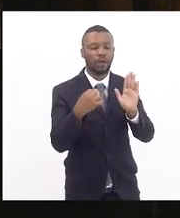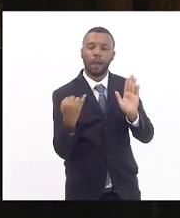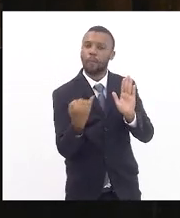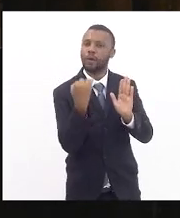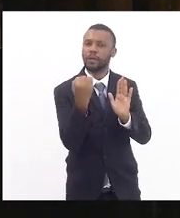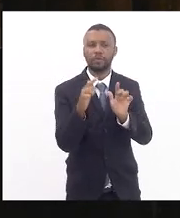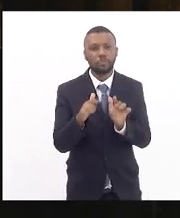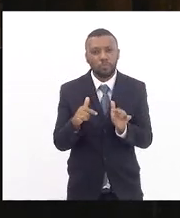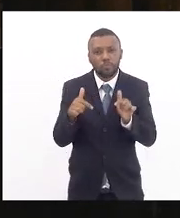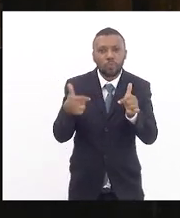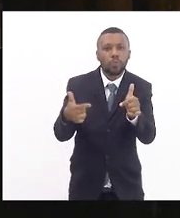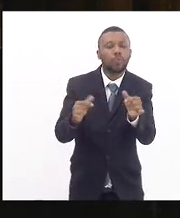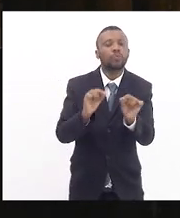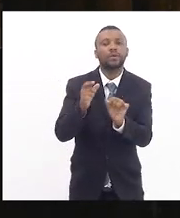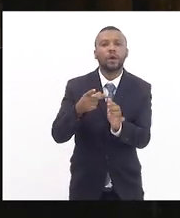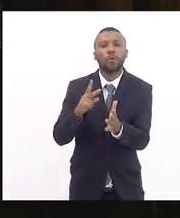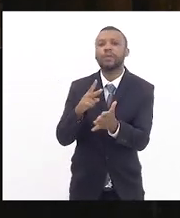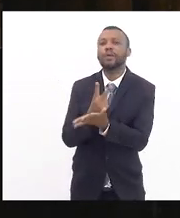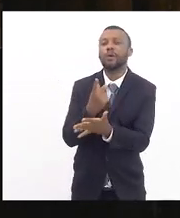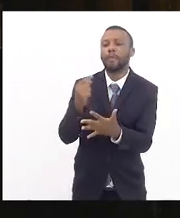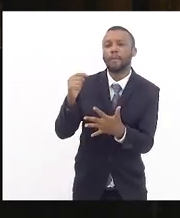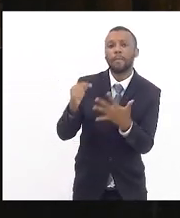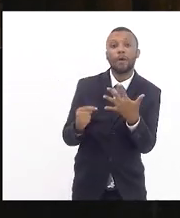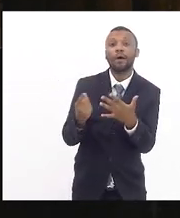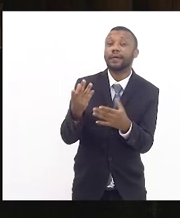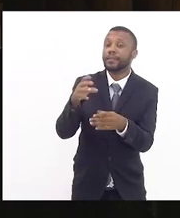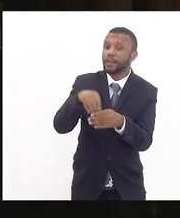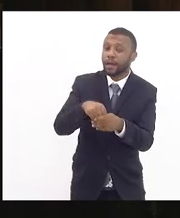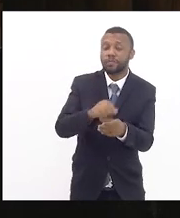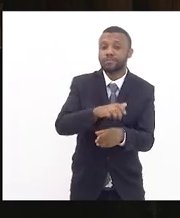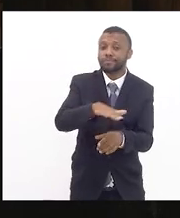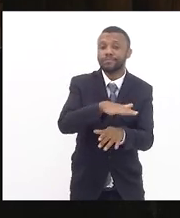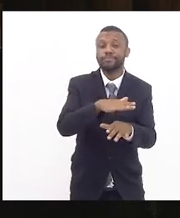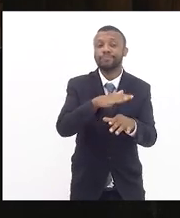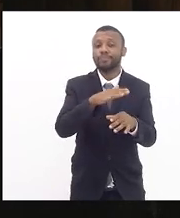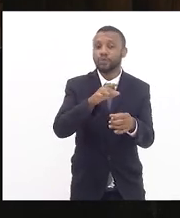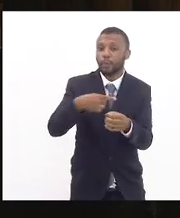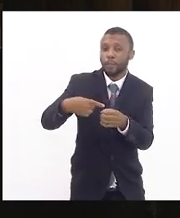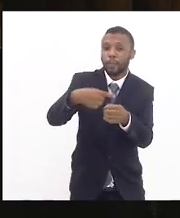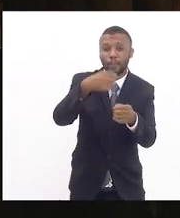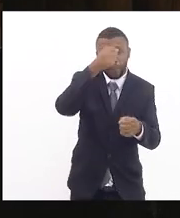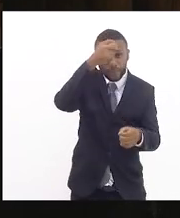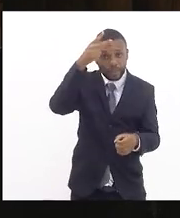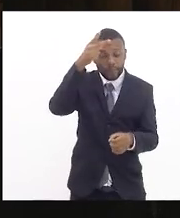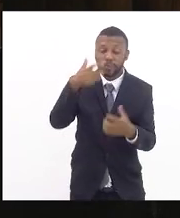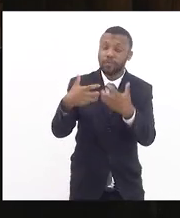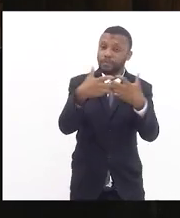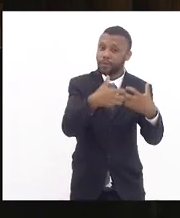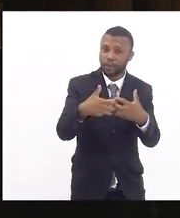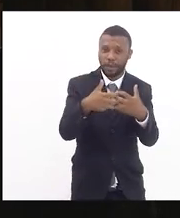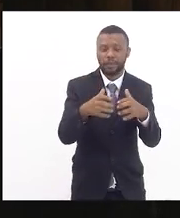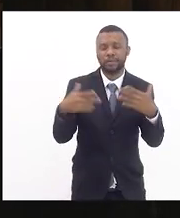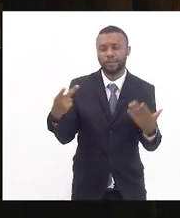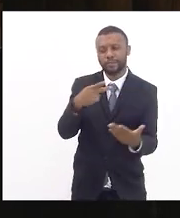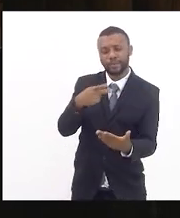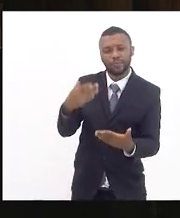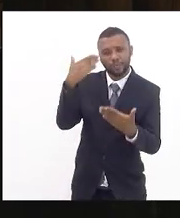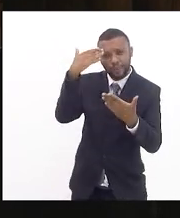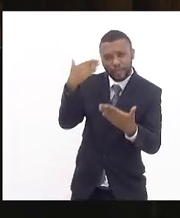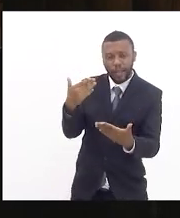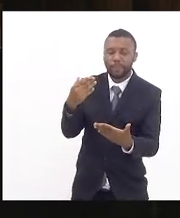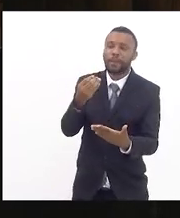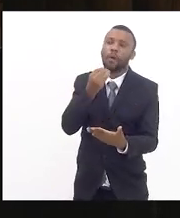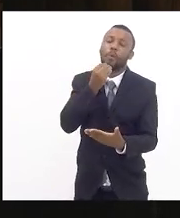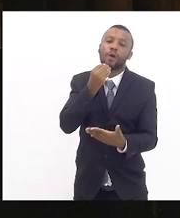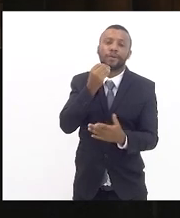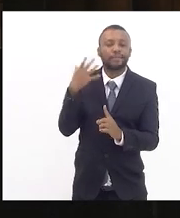iniciativa com tudo o que aconteceu na cidade de Petrópolis. Senhora Presidente, muito obrigado pela oportunidade de fala, obrigado aos meus pares e a todos que nos acompanham,